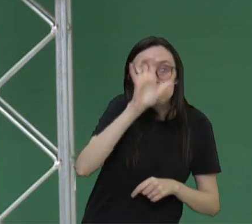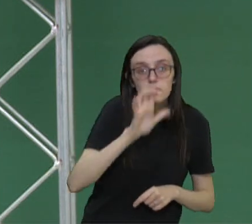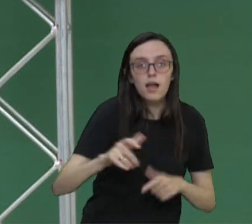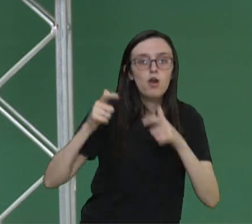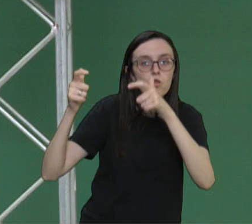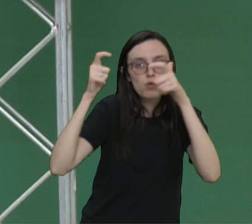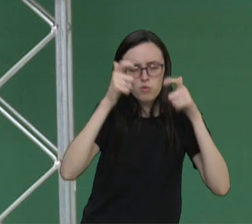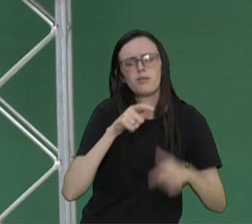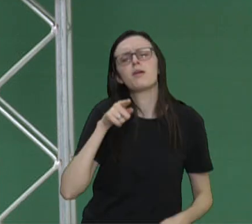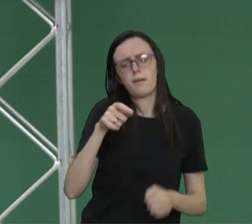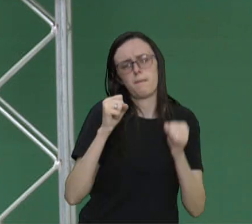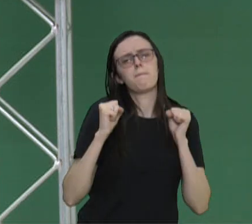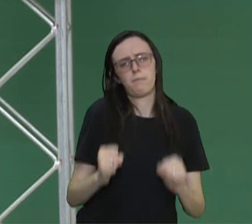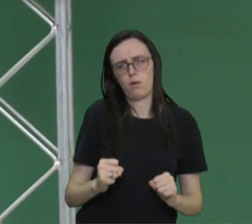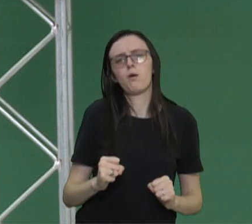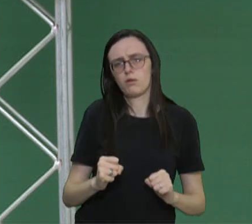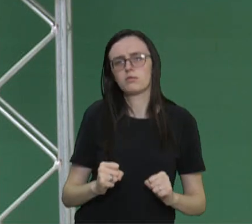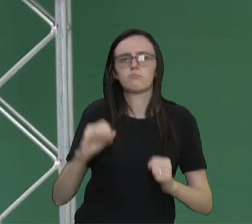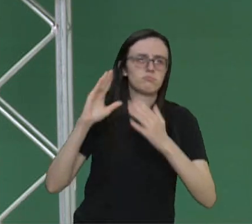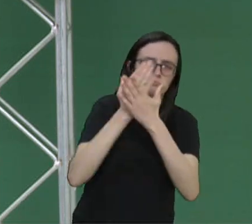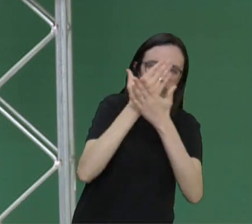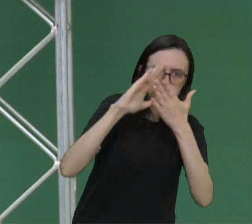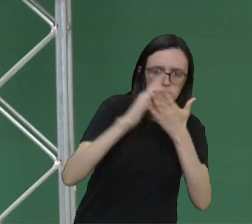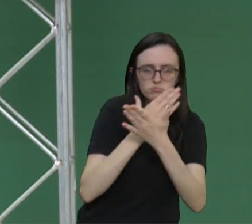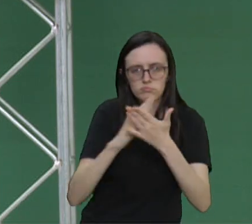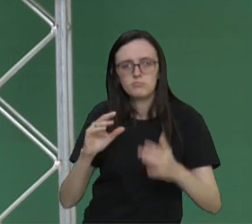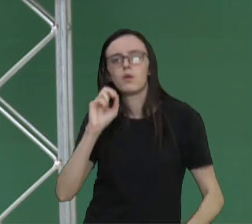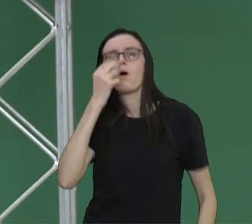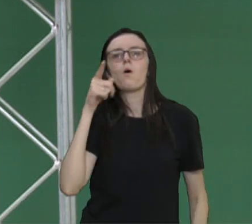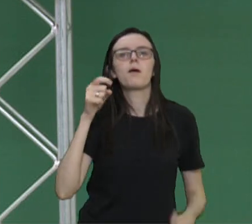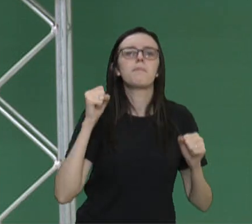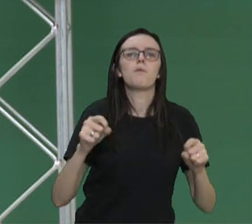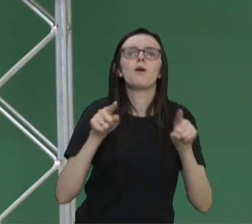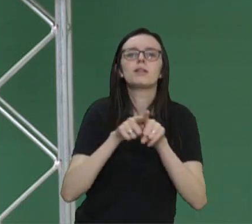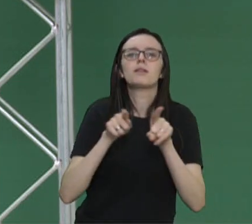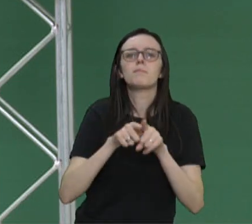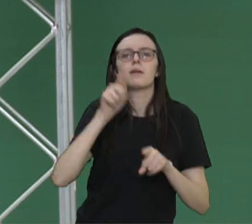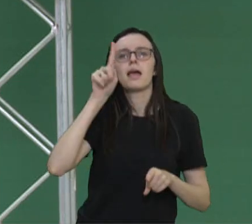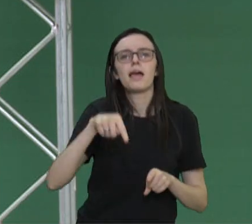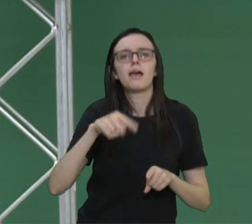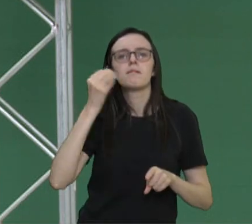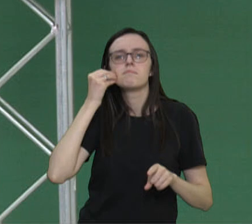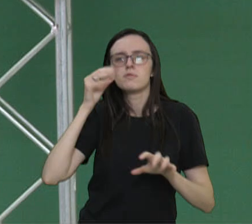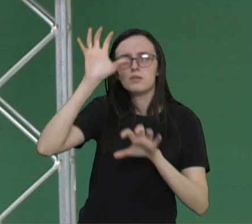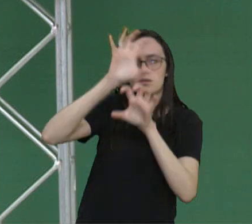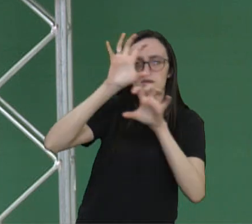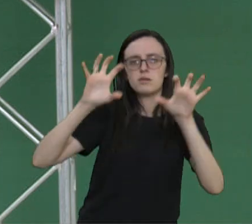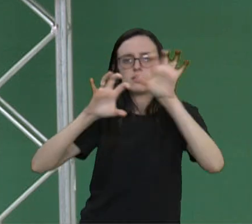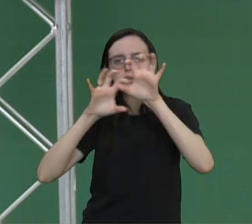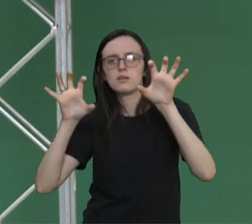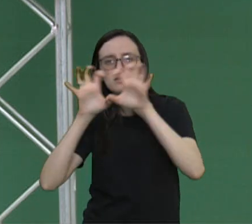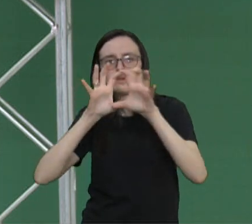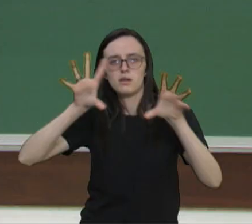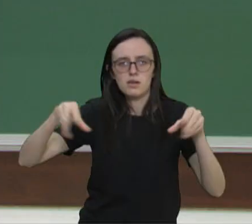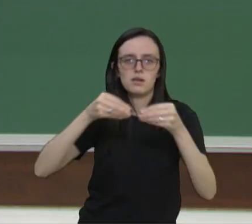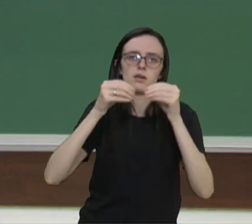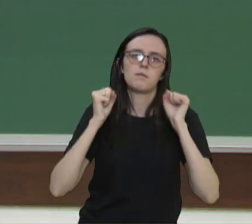seu território, ele pode se dividir ou ele pode também juntar-se com outro estado,